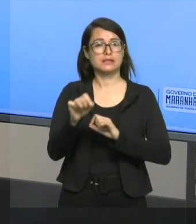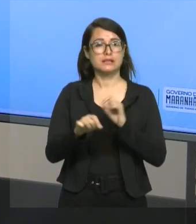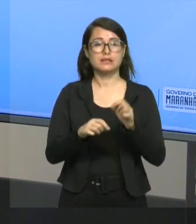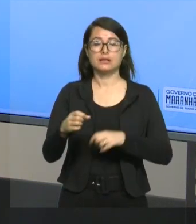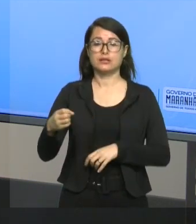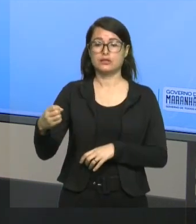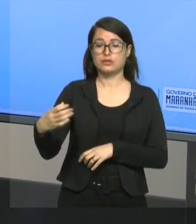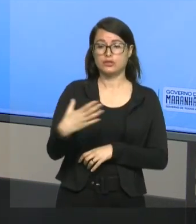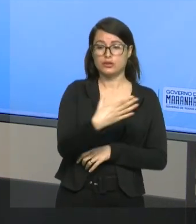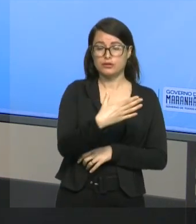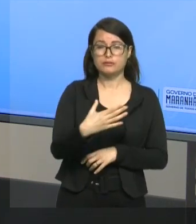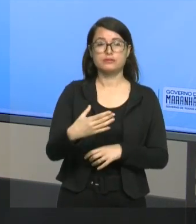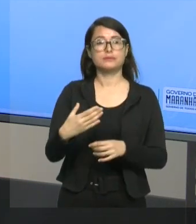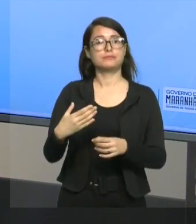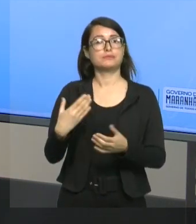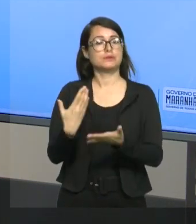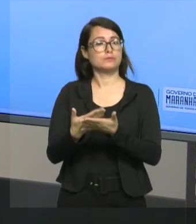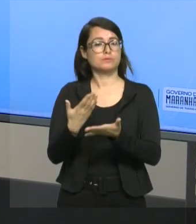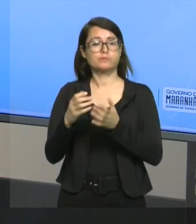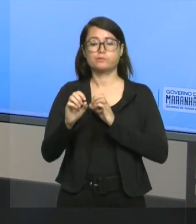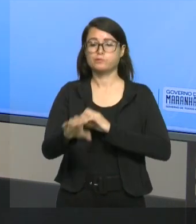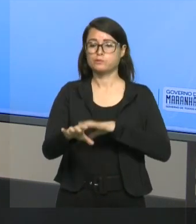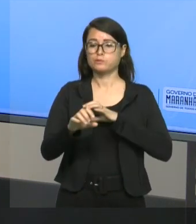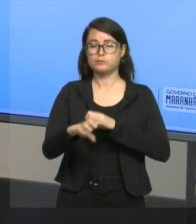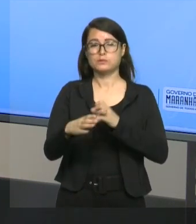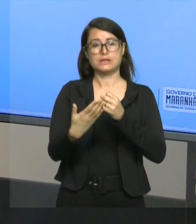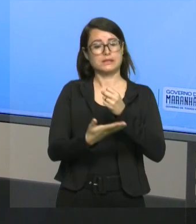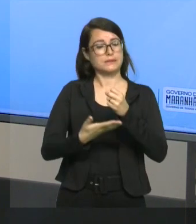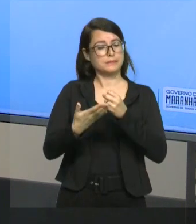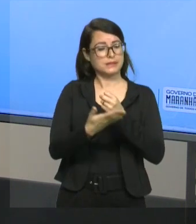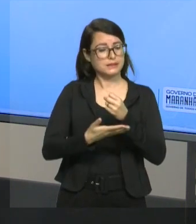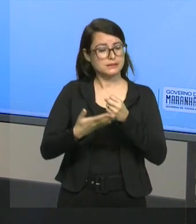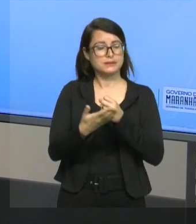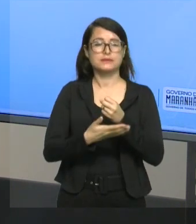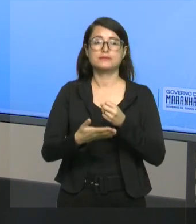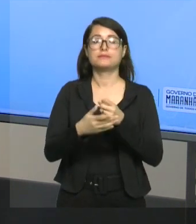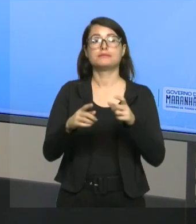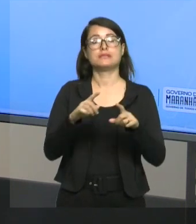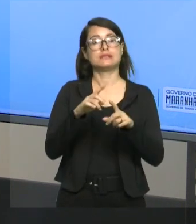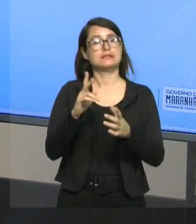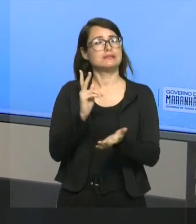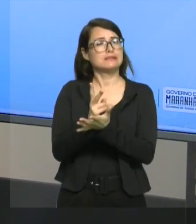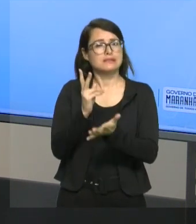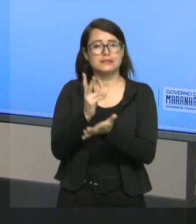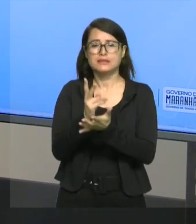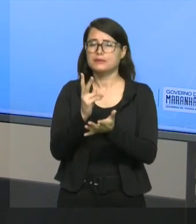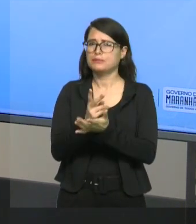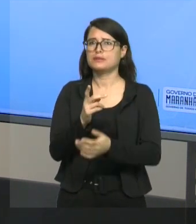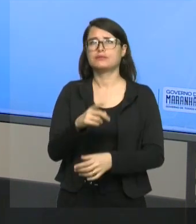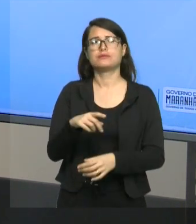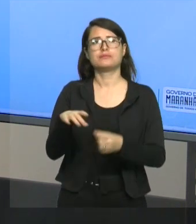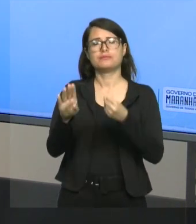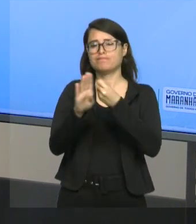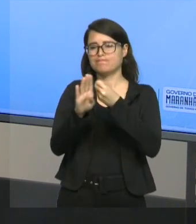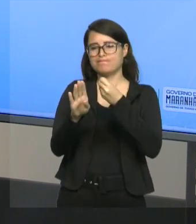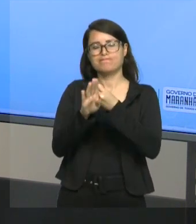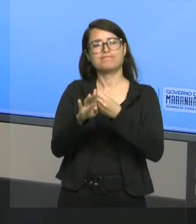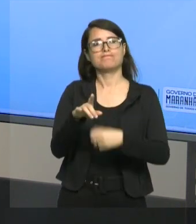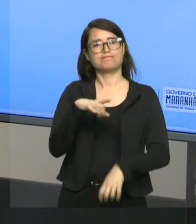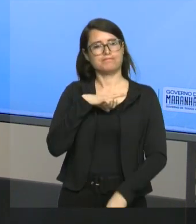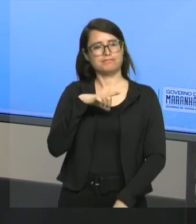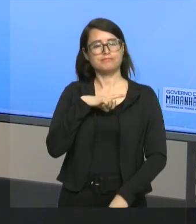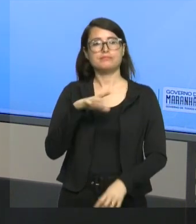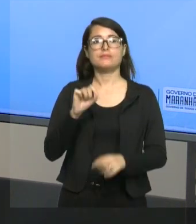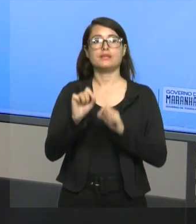nova etapa do ensino. Nós estamos ainda na educação básica. E sempre você vai lidar com substantivos. Como nós falamos